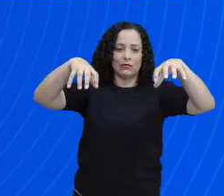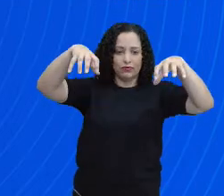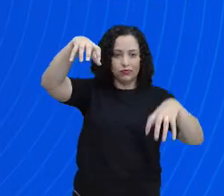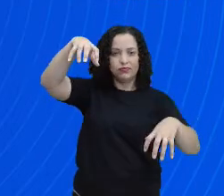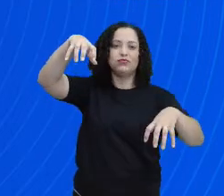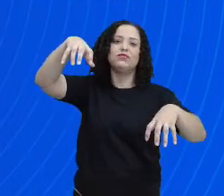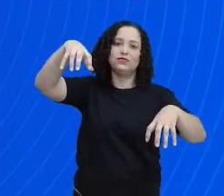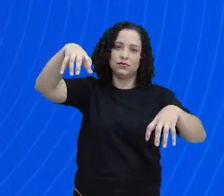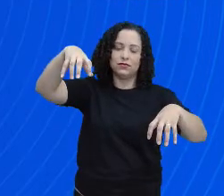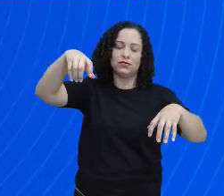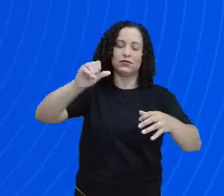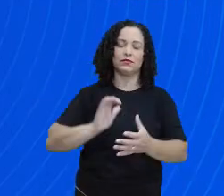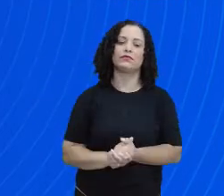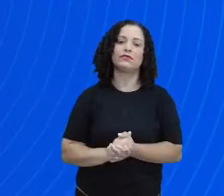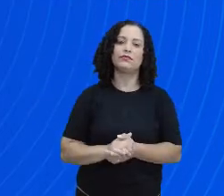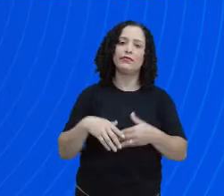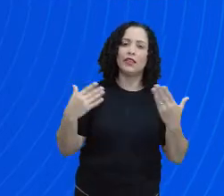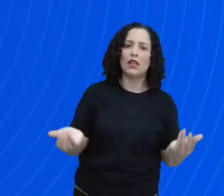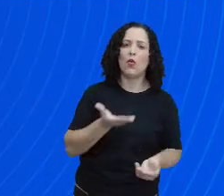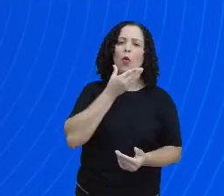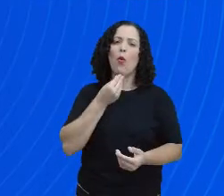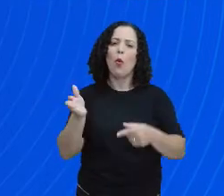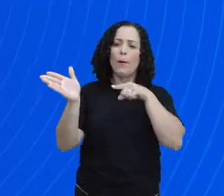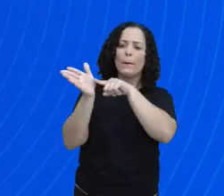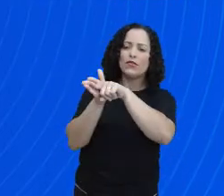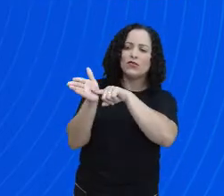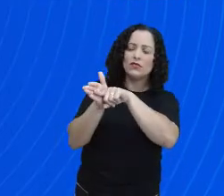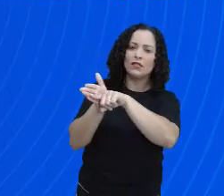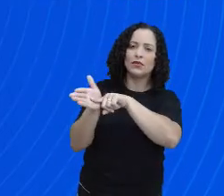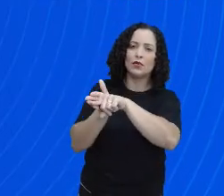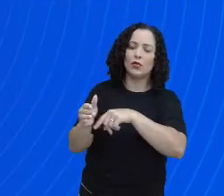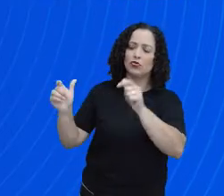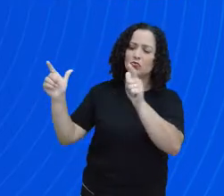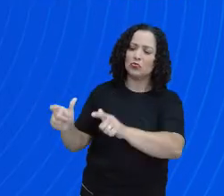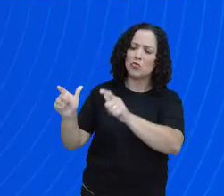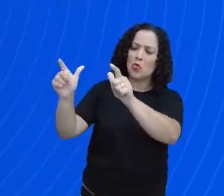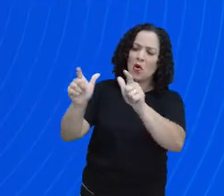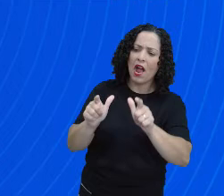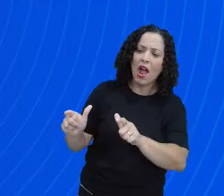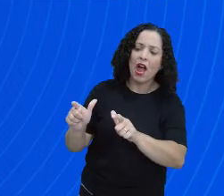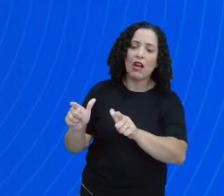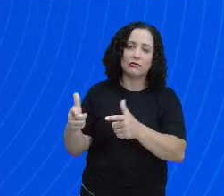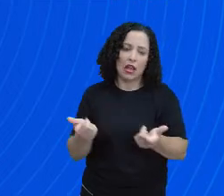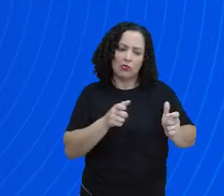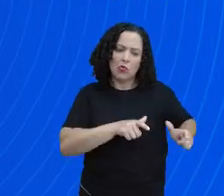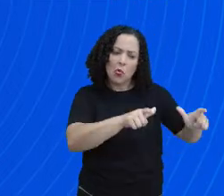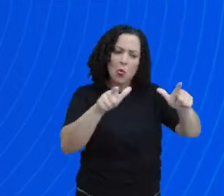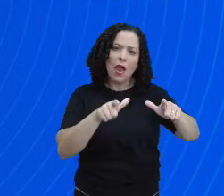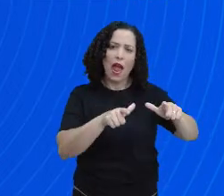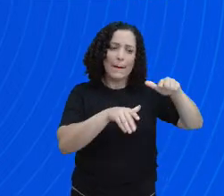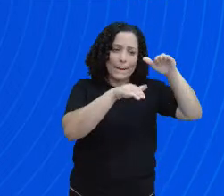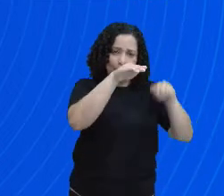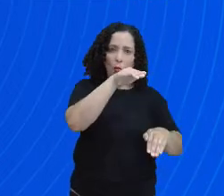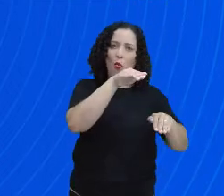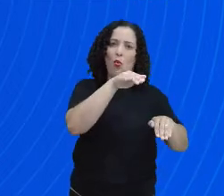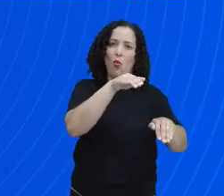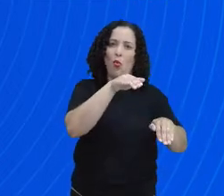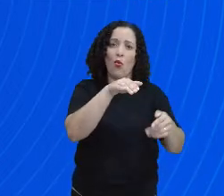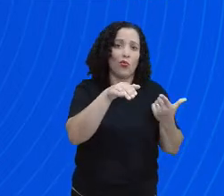tá? E aí, os cientistas que estão naquele lugar onde se investe pouco em ciência não conseguem ter